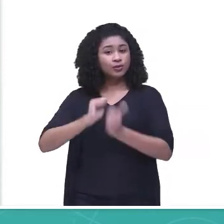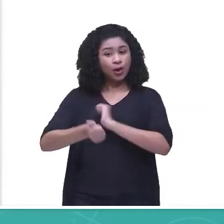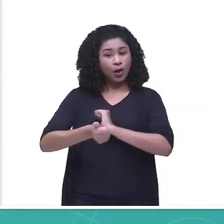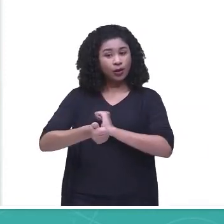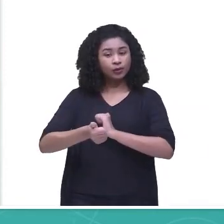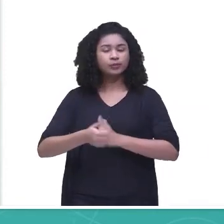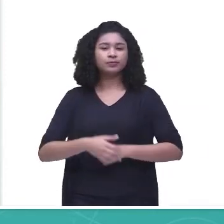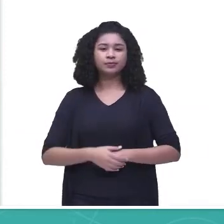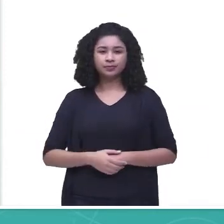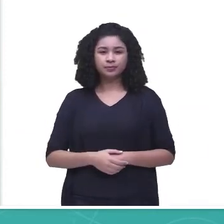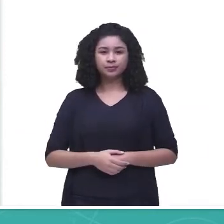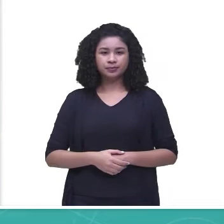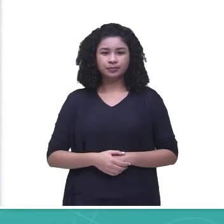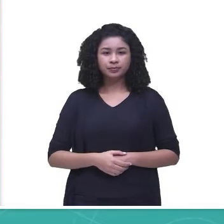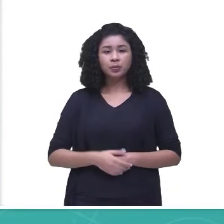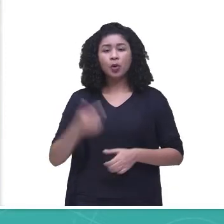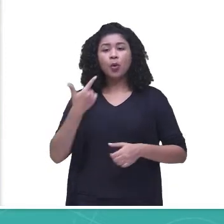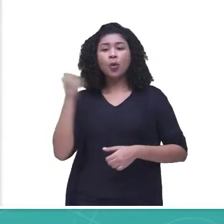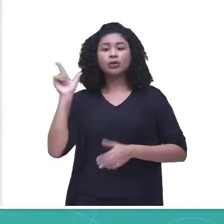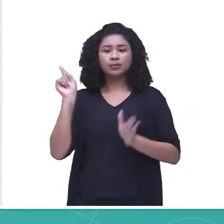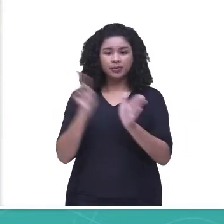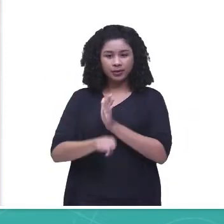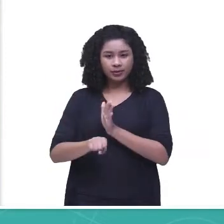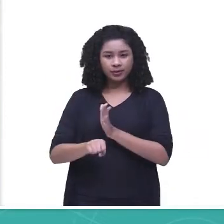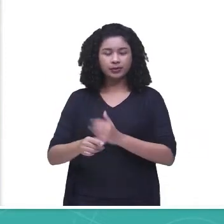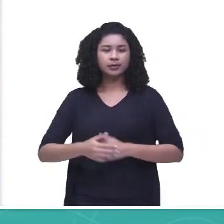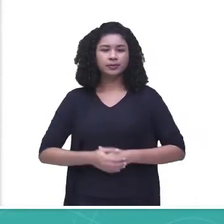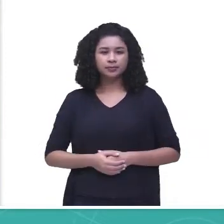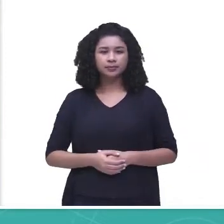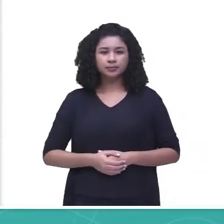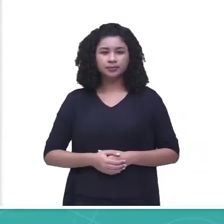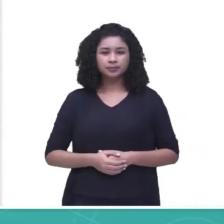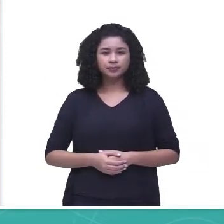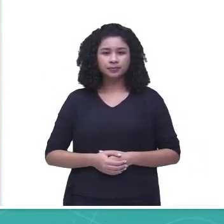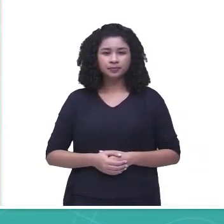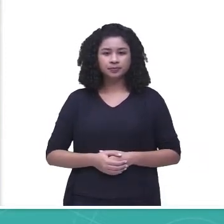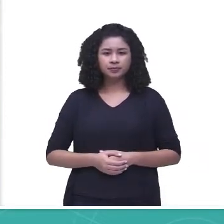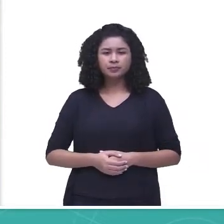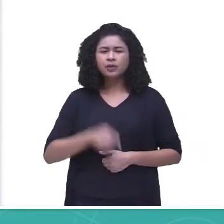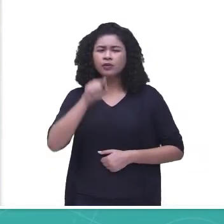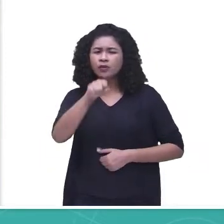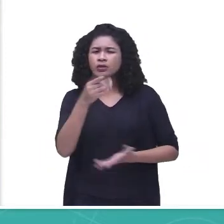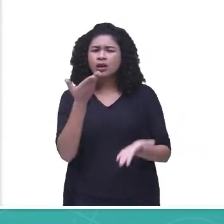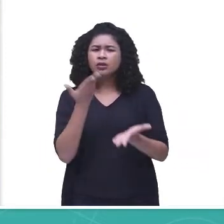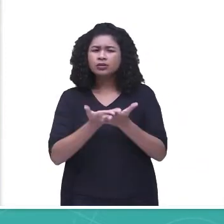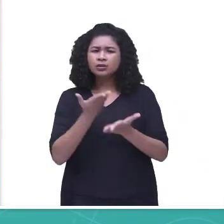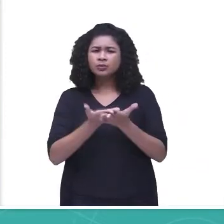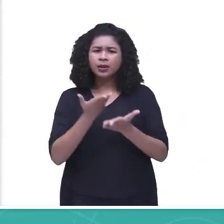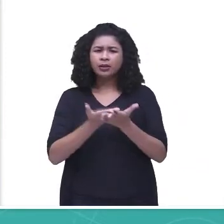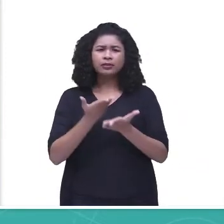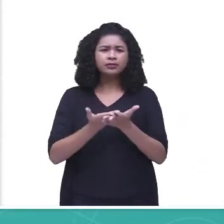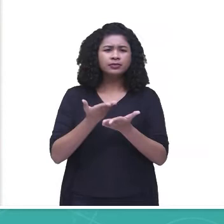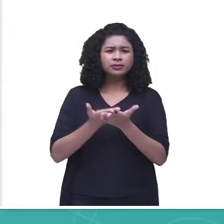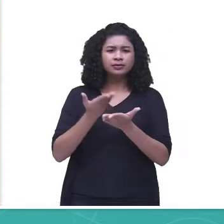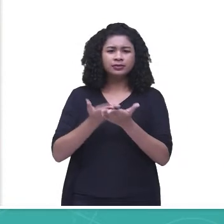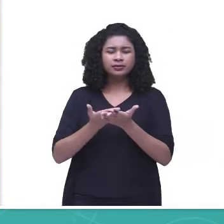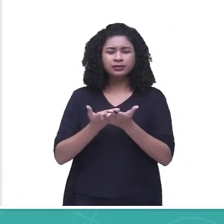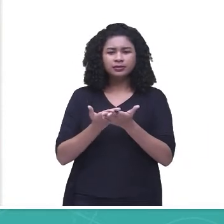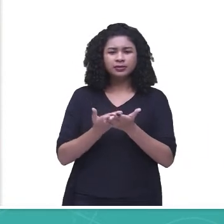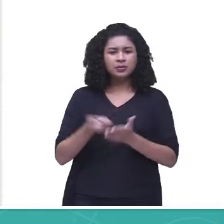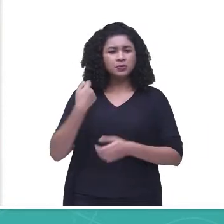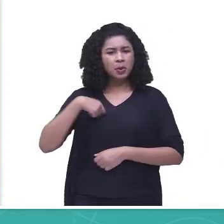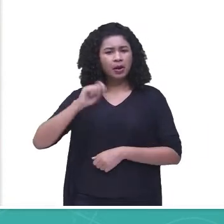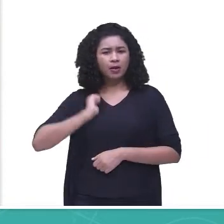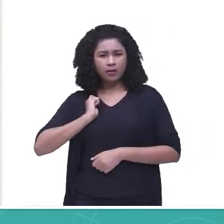I do. Olha só outra pergunta. Do you study Spanish? Você estuda espanhol? Spanish. Do you study Spanish?